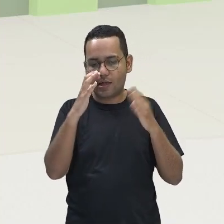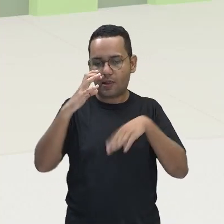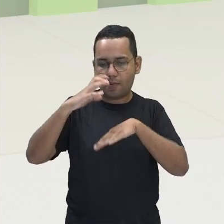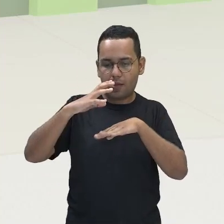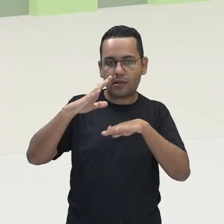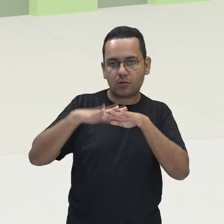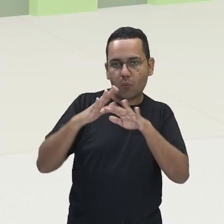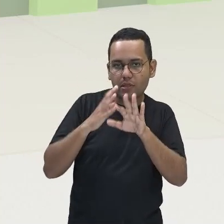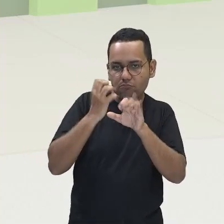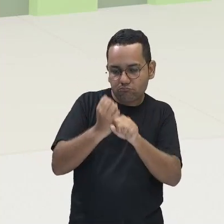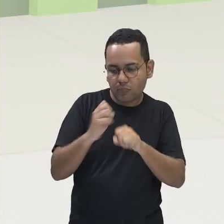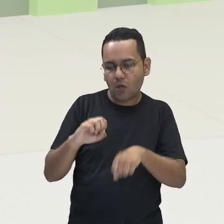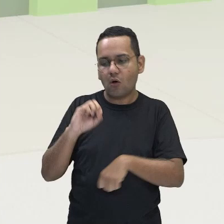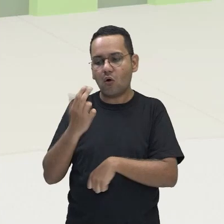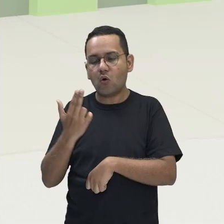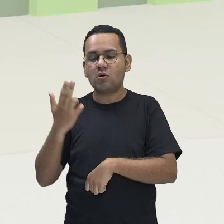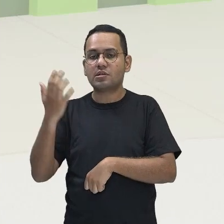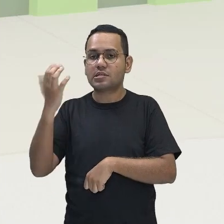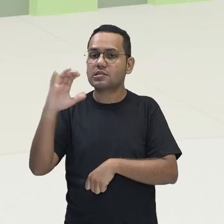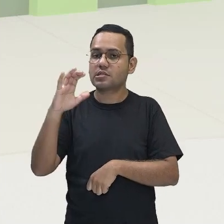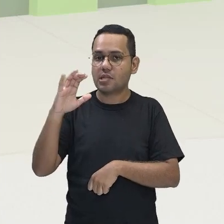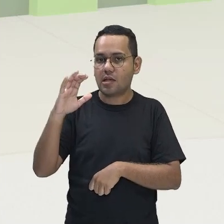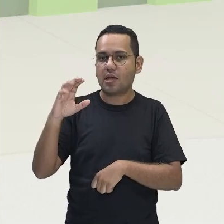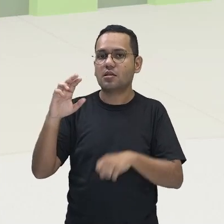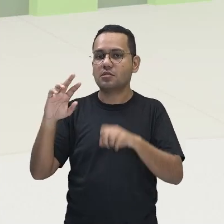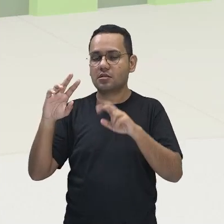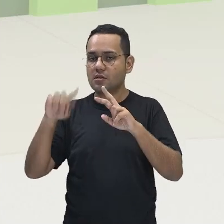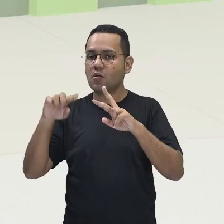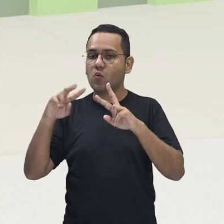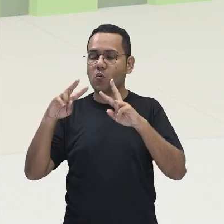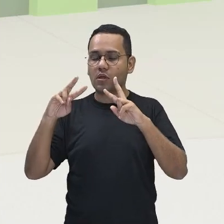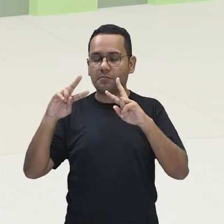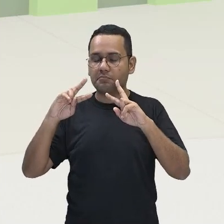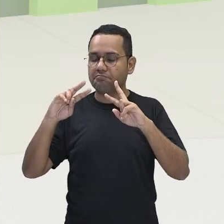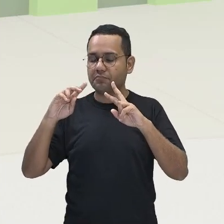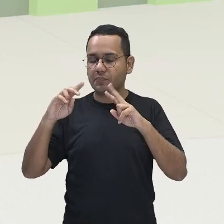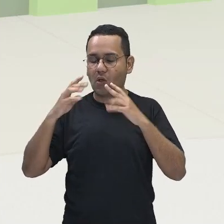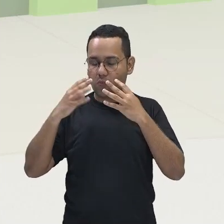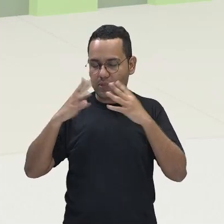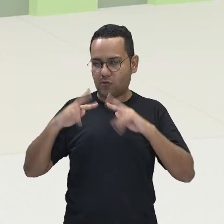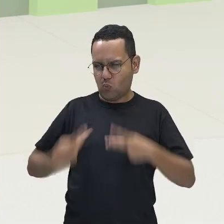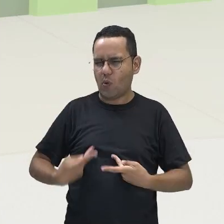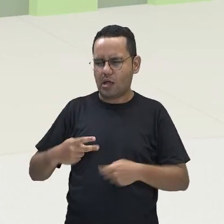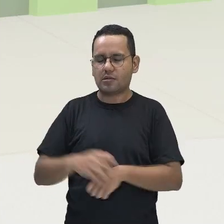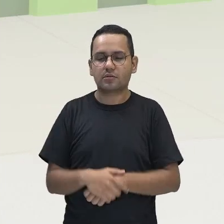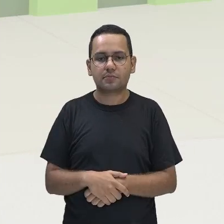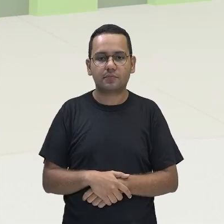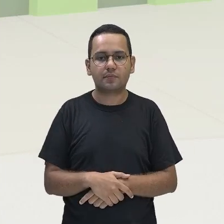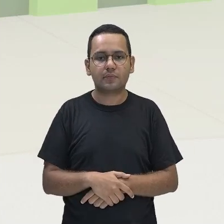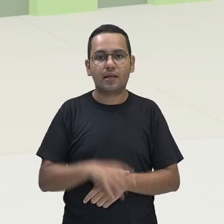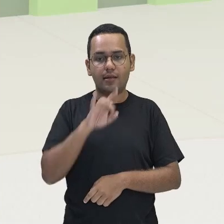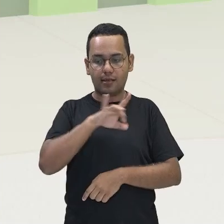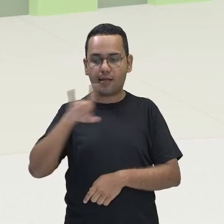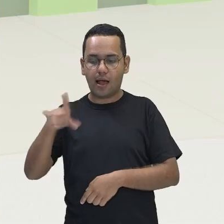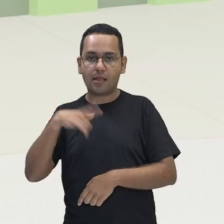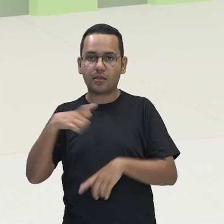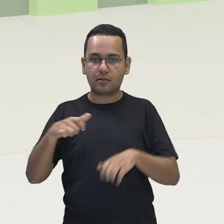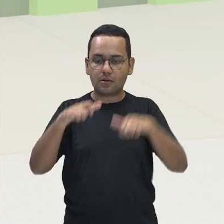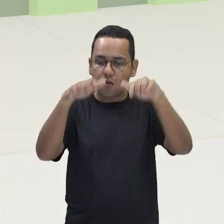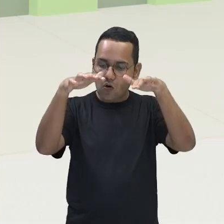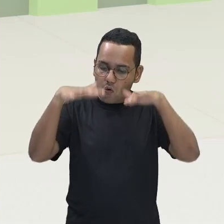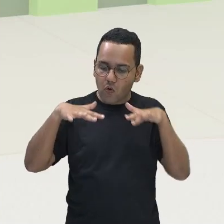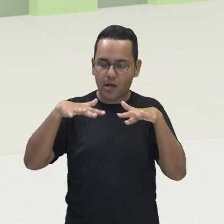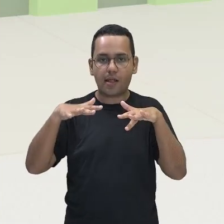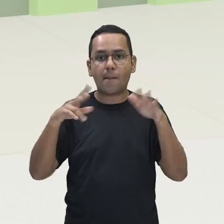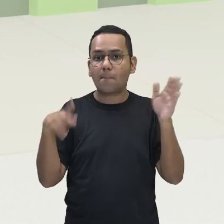cada uma dessas áreas de conhecimento, tem congressos científicos que reúnem